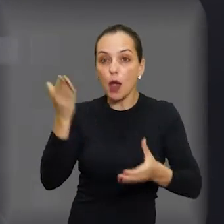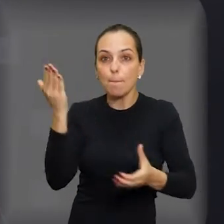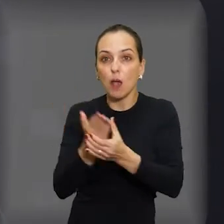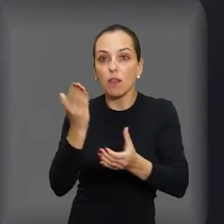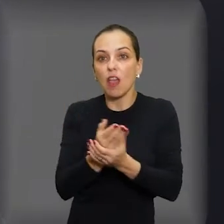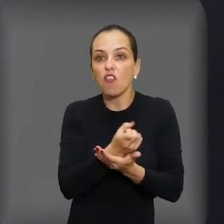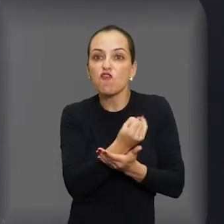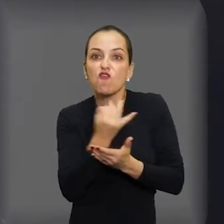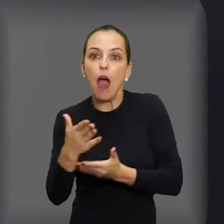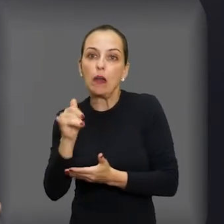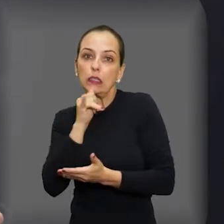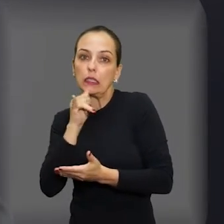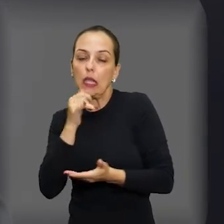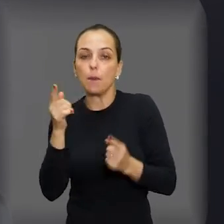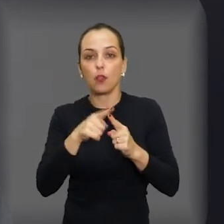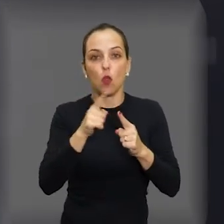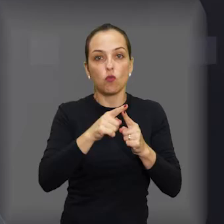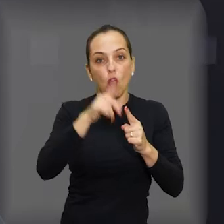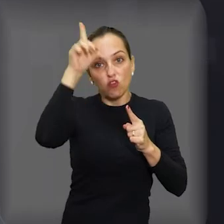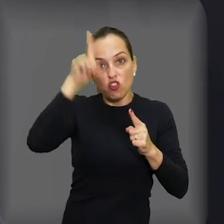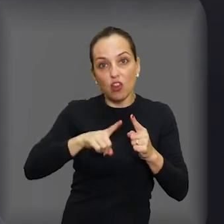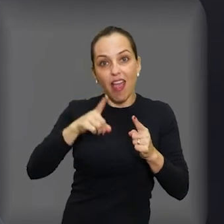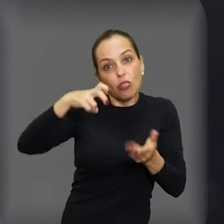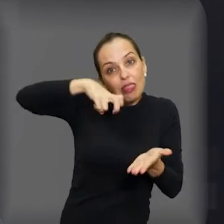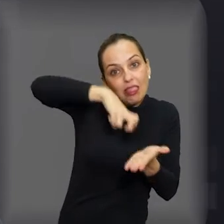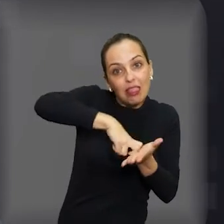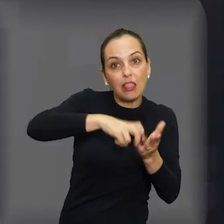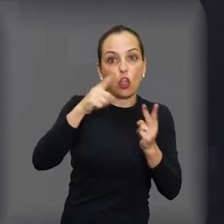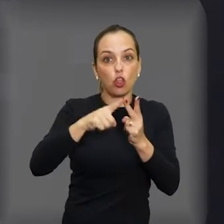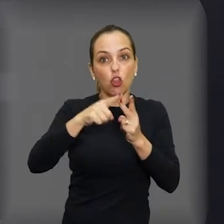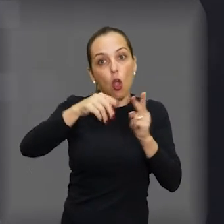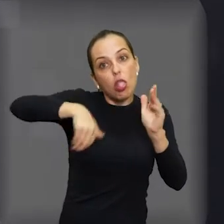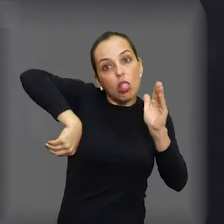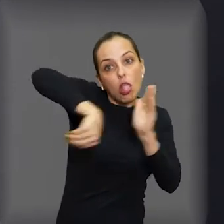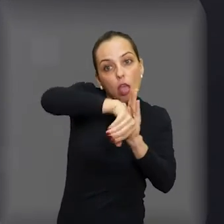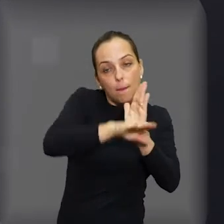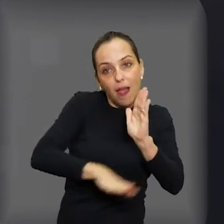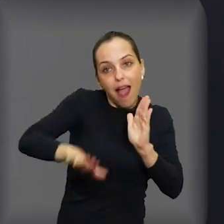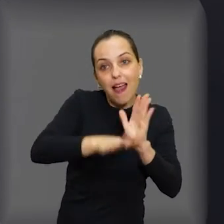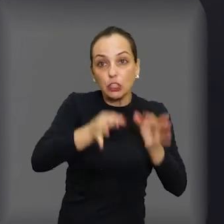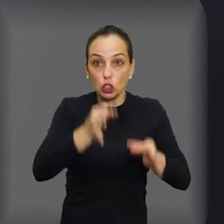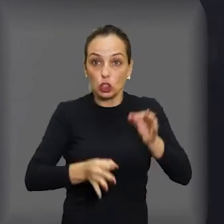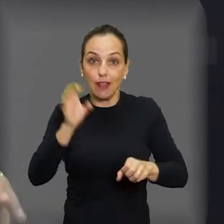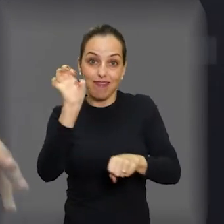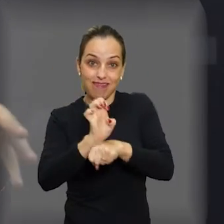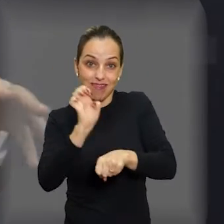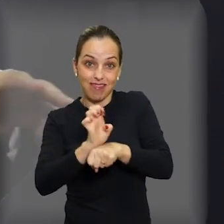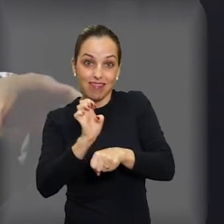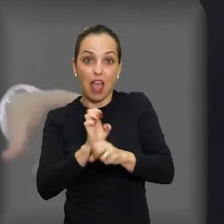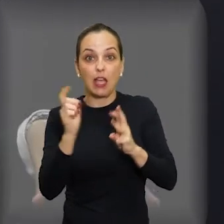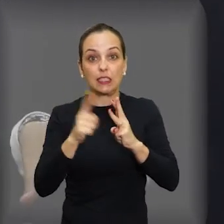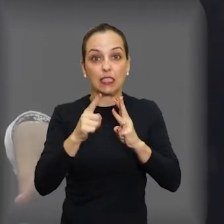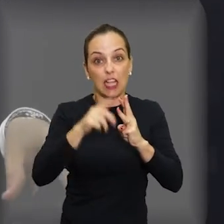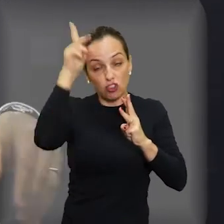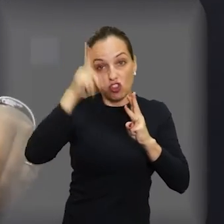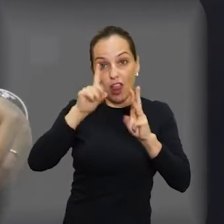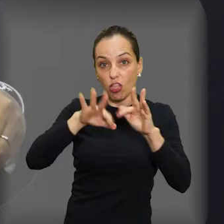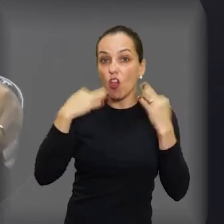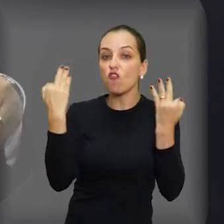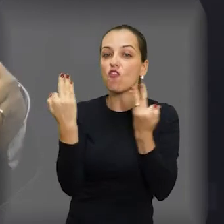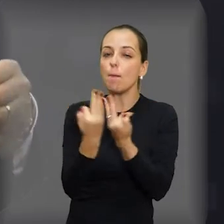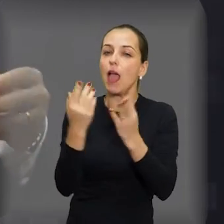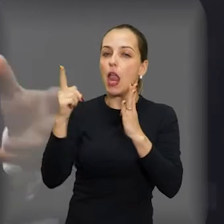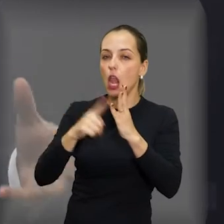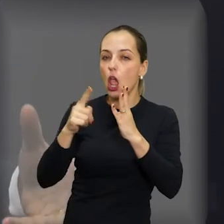demandas remanescentes, então direito penal, crimes, da competência da Justiça do Estado, no âmbito do direito